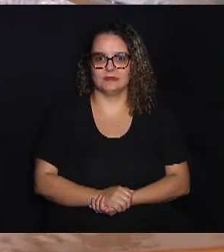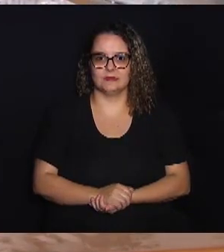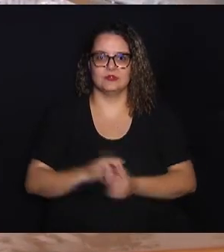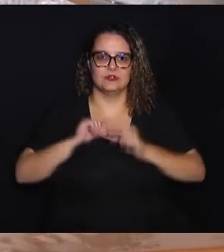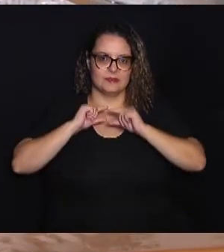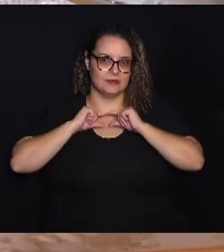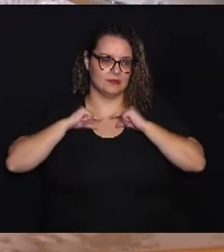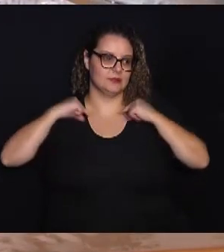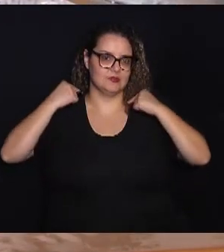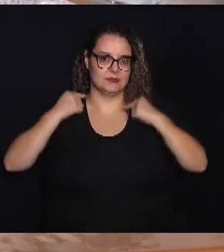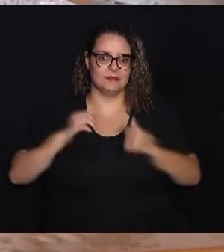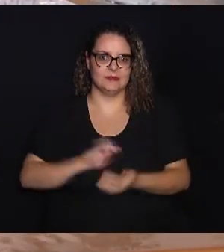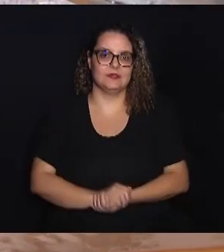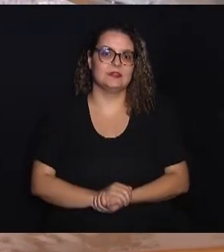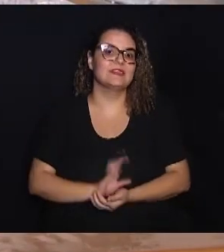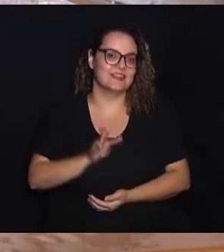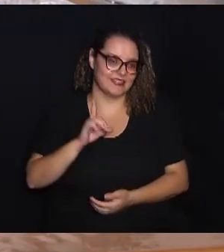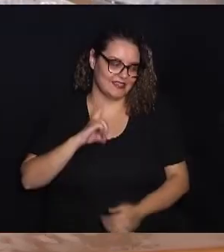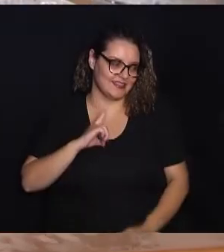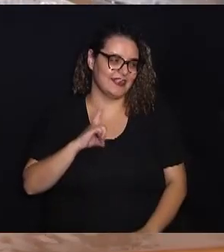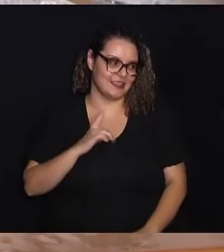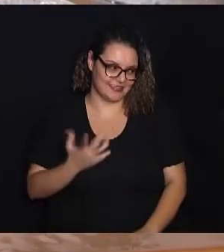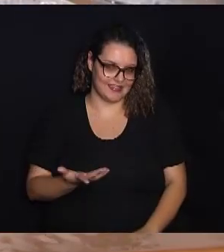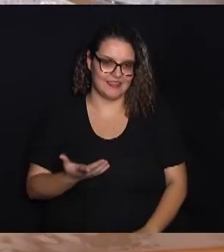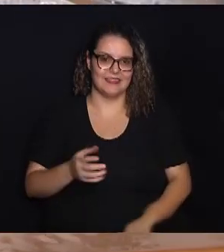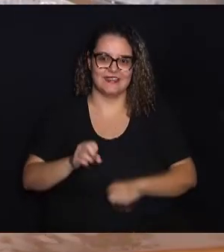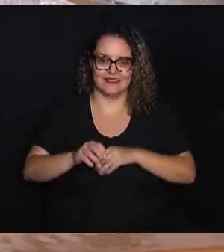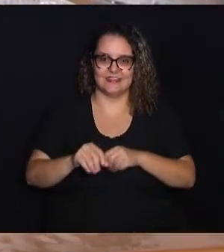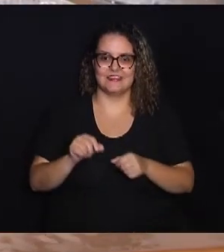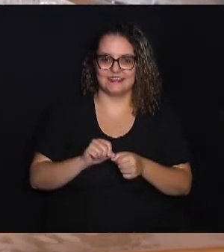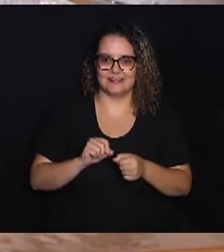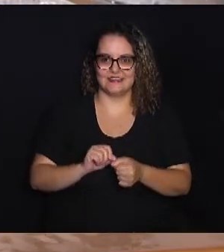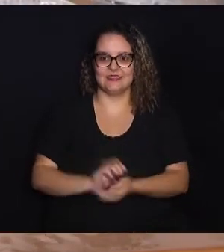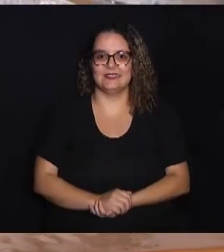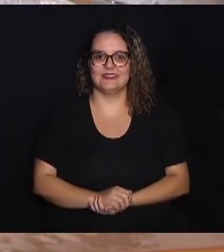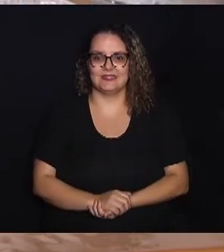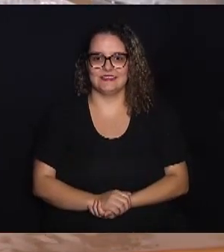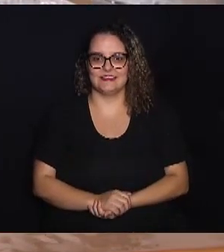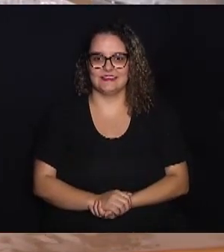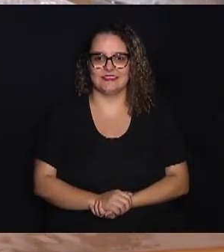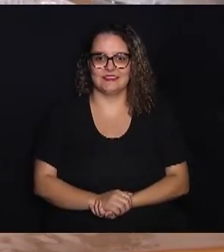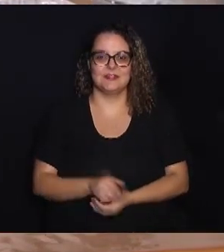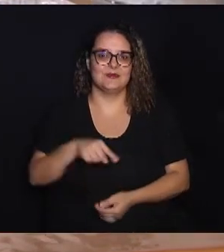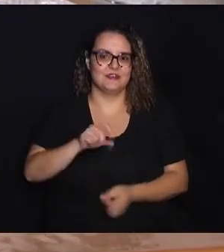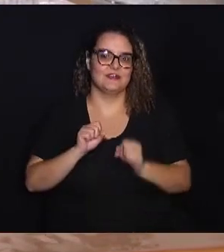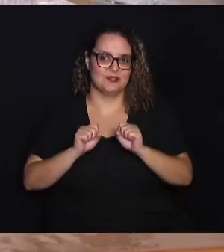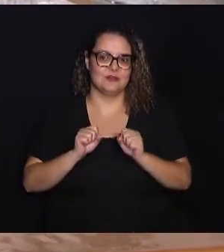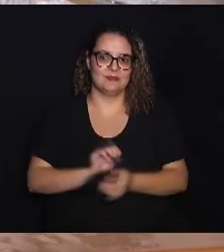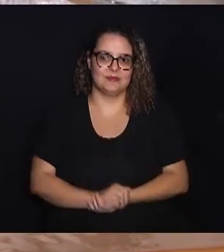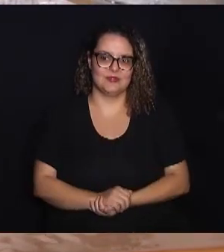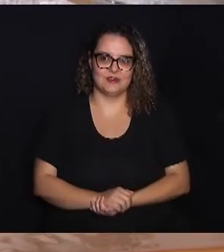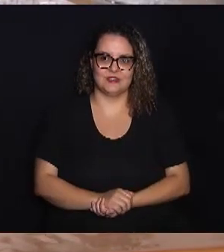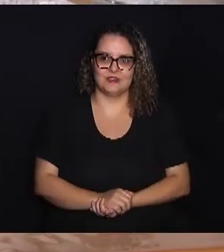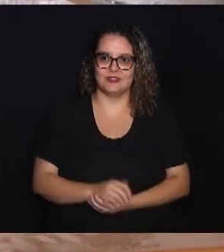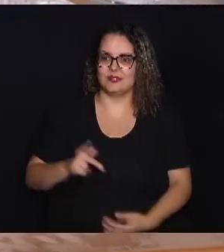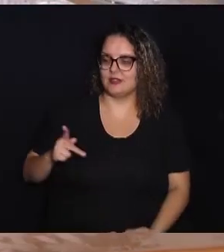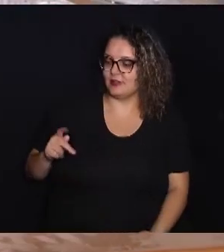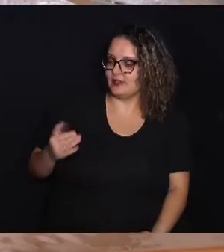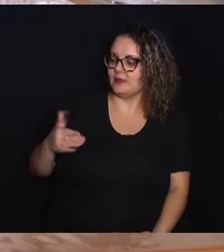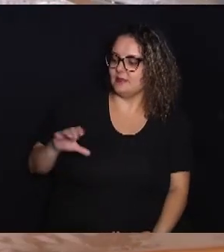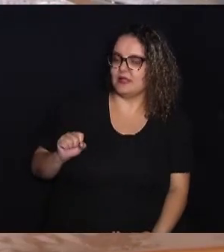Mariana tem vários formatos de peças. Tem. E para facilitar aqui e mostrar todo o